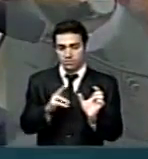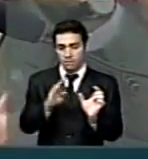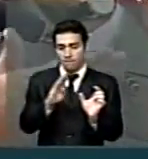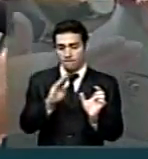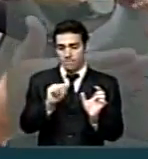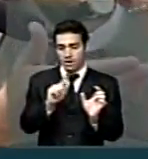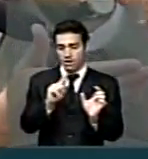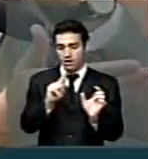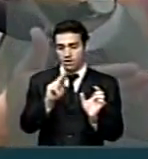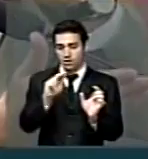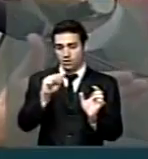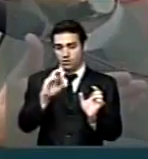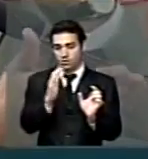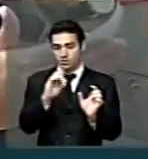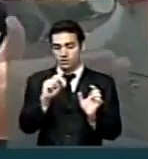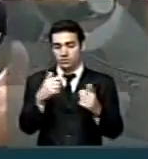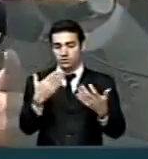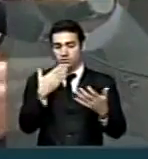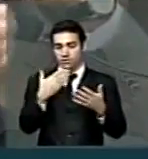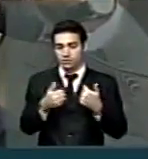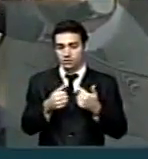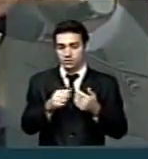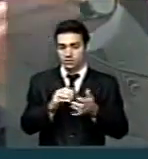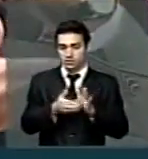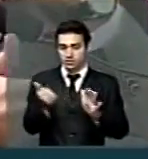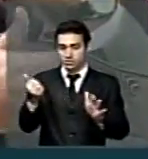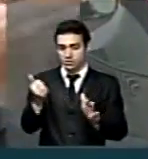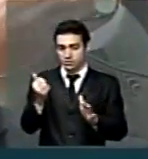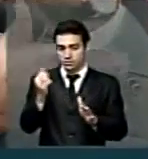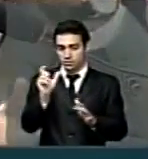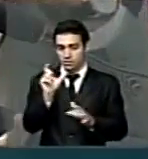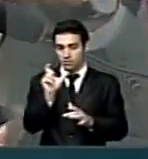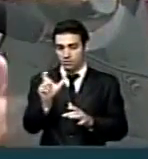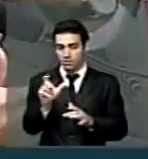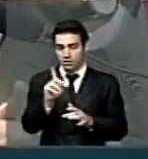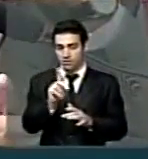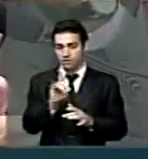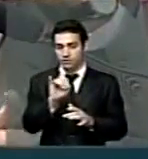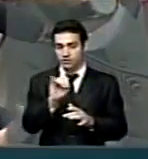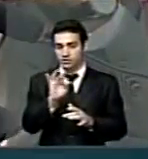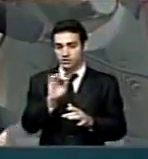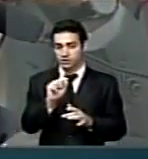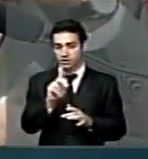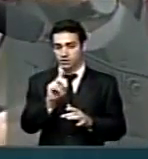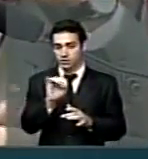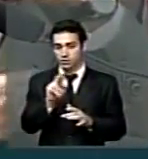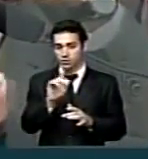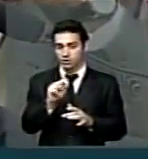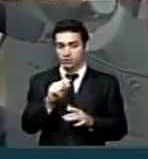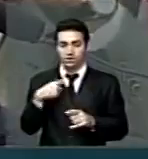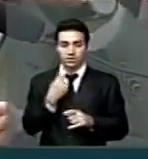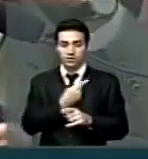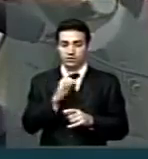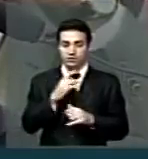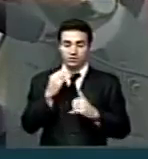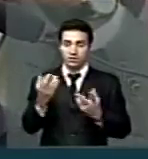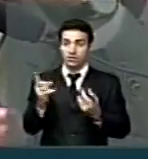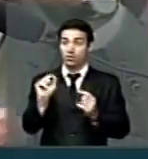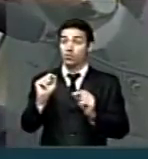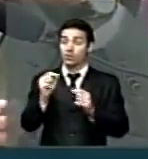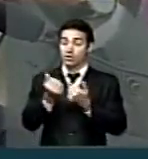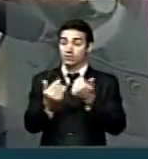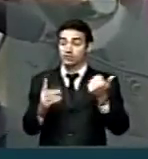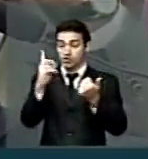bagunça, eu solicito também que Vossa Excelência peça para retirar o termo ditadura, mesmo porque nós estamos aqui apenas cumprindo, foi determinado pela